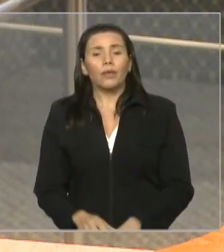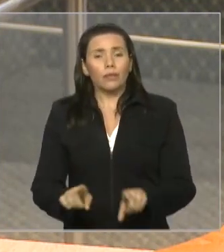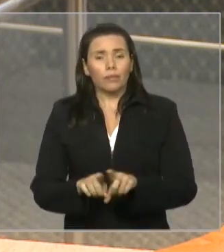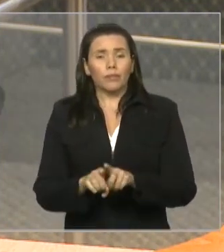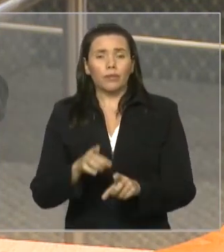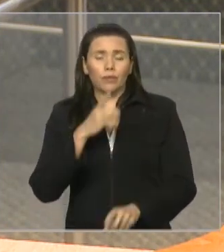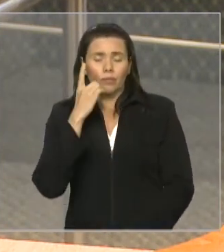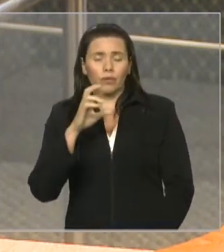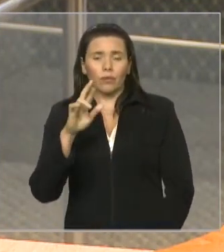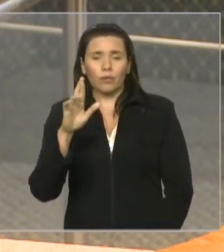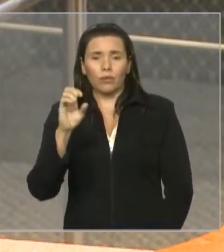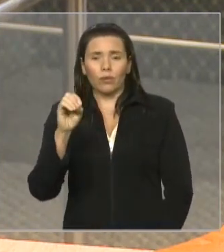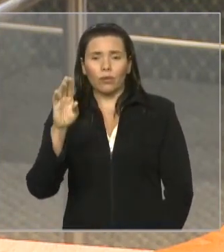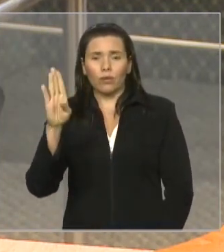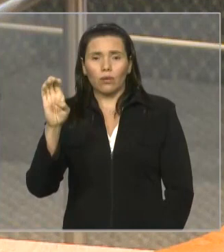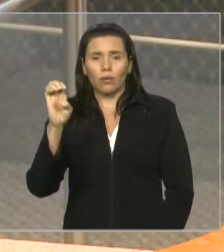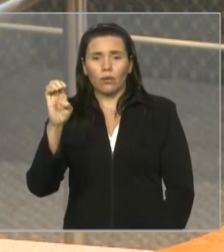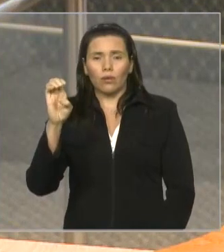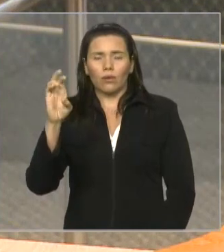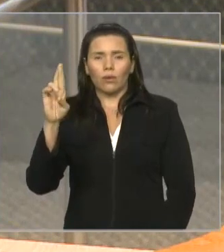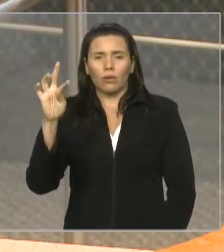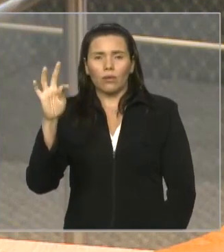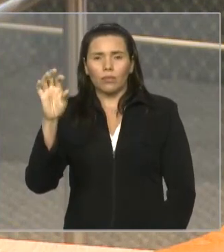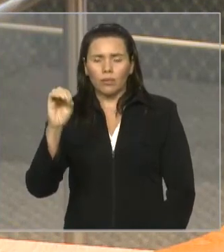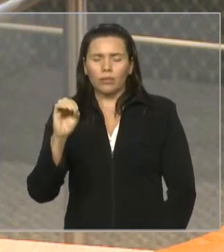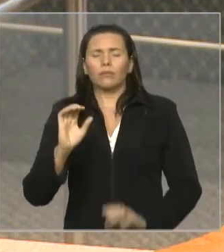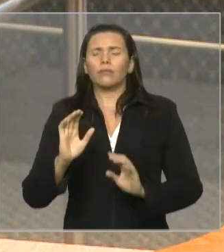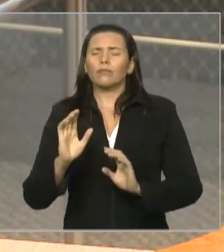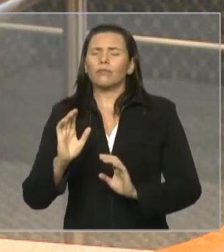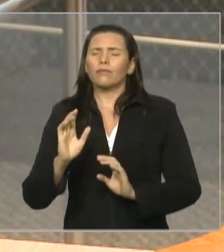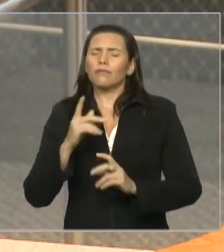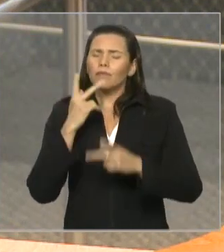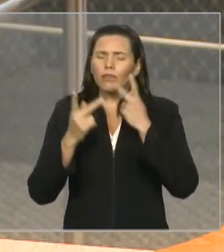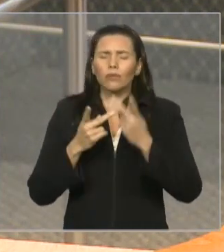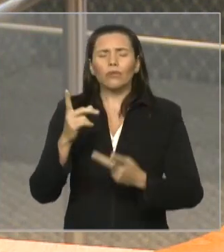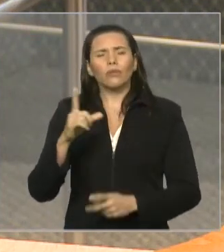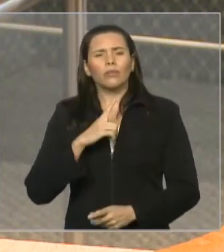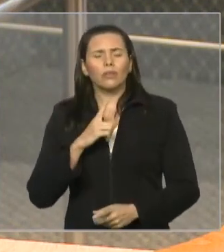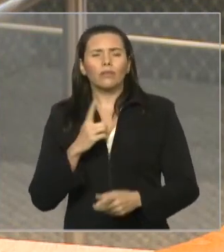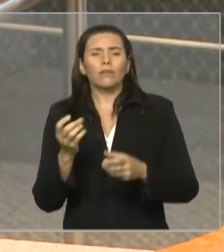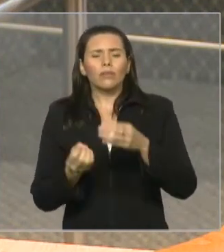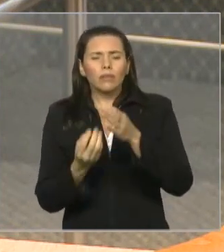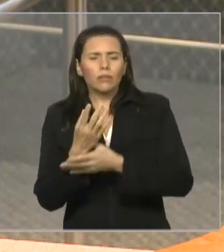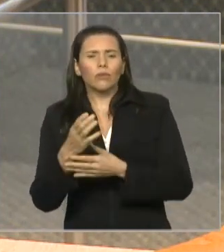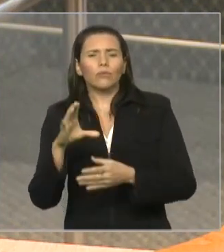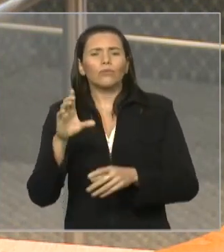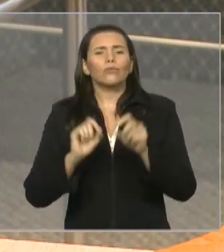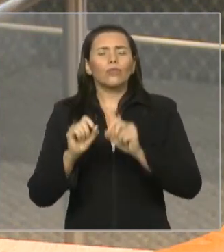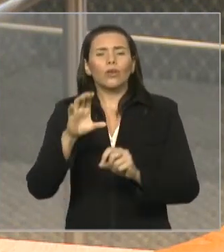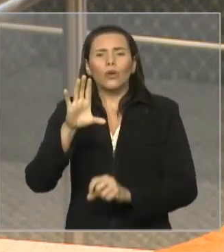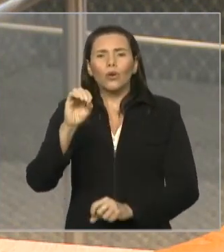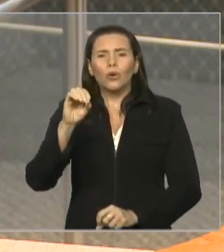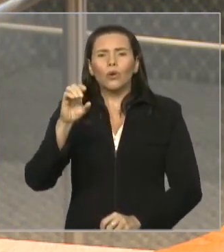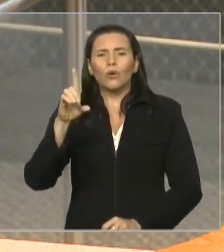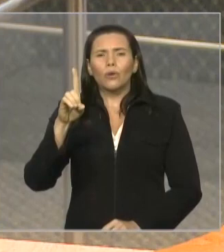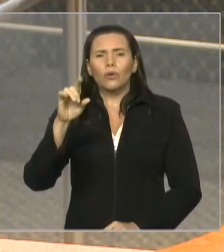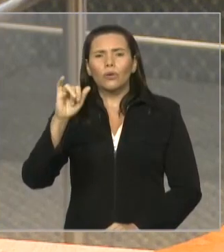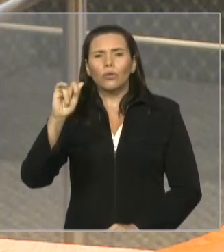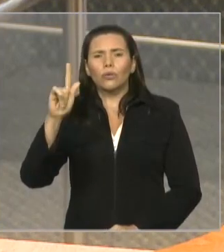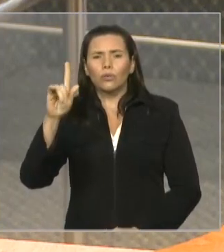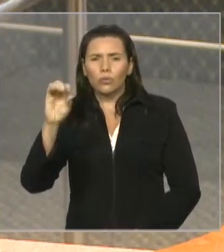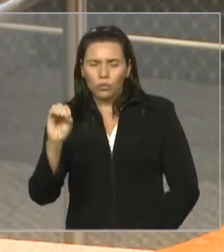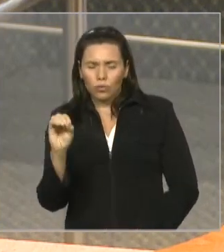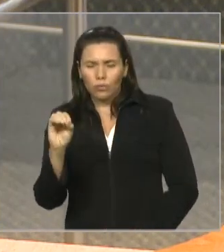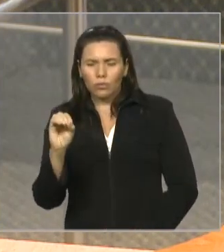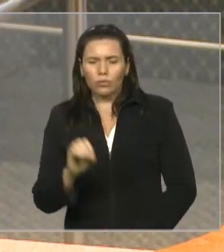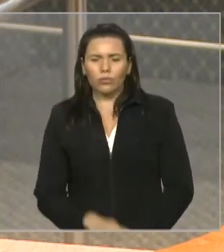que já houve elaborações de código de conduta e etc, etc. Então, isso é um trabalho que já foi iniciado e